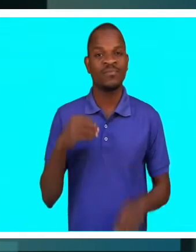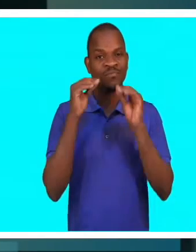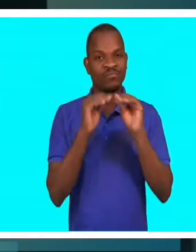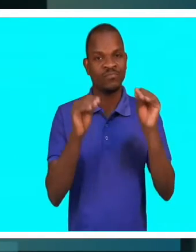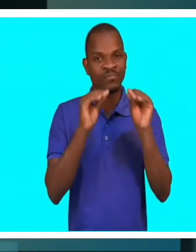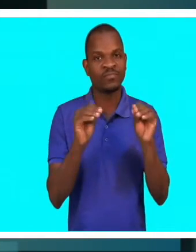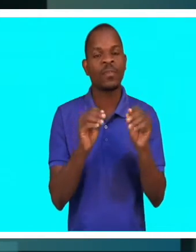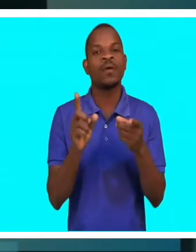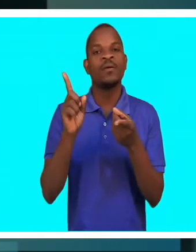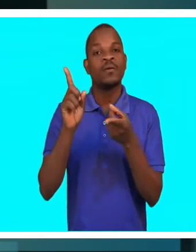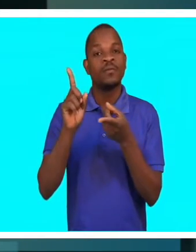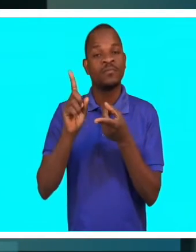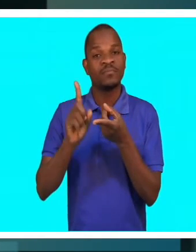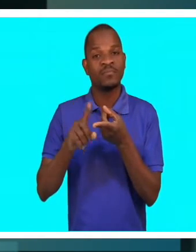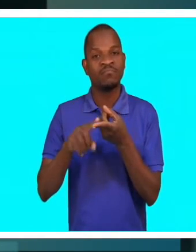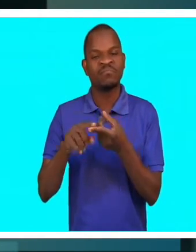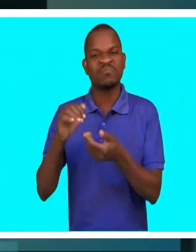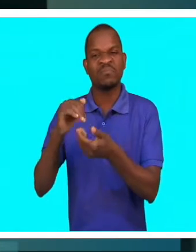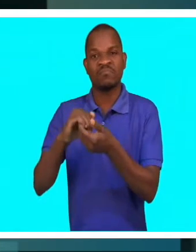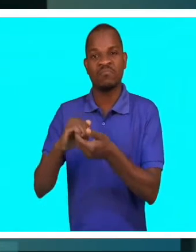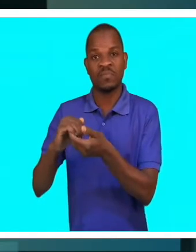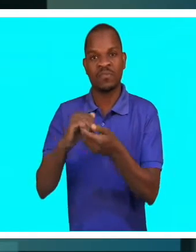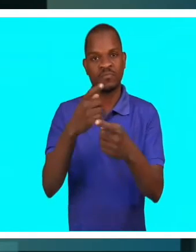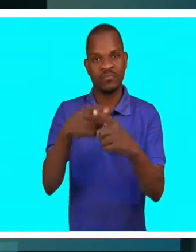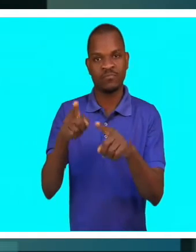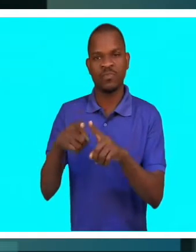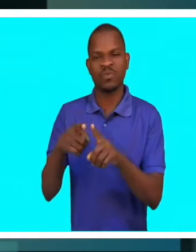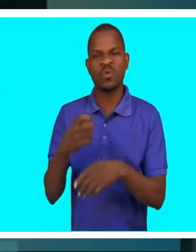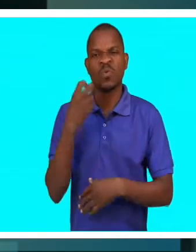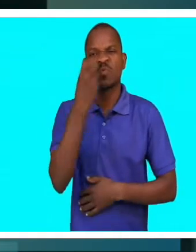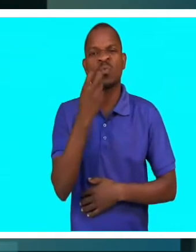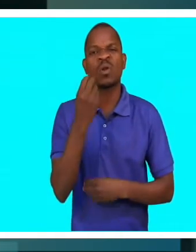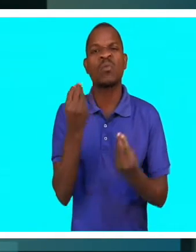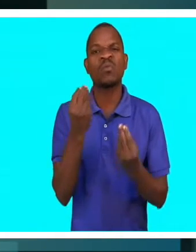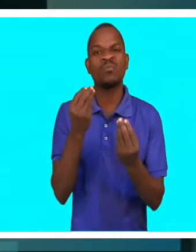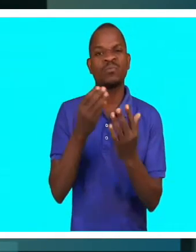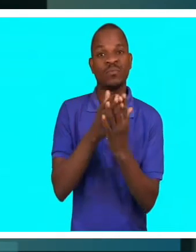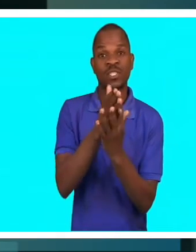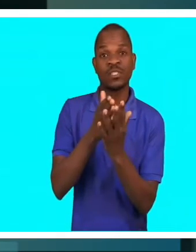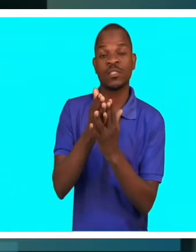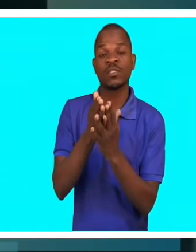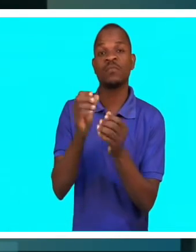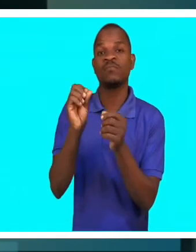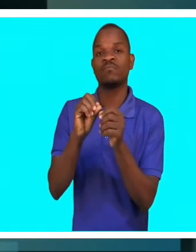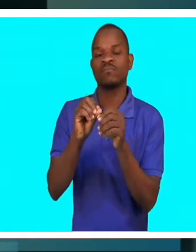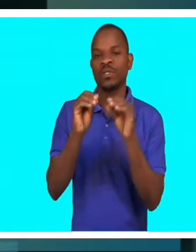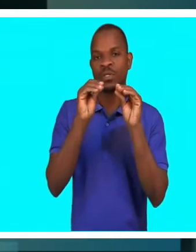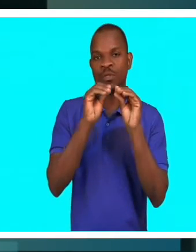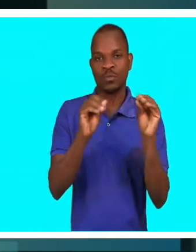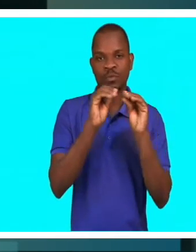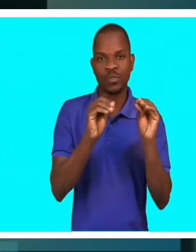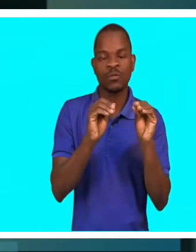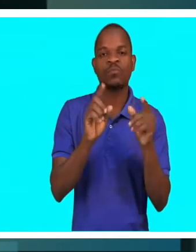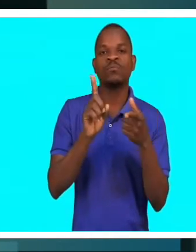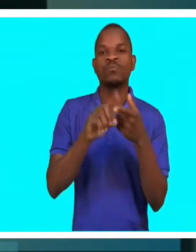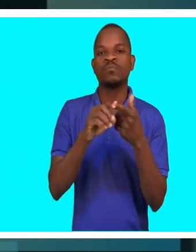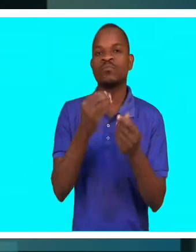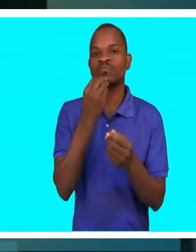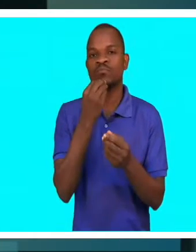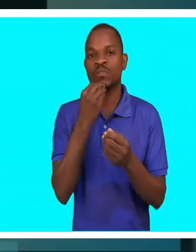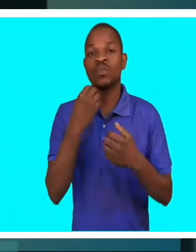O Ministério da Educação e Desenvolvimento Humano e Parceiros buscam estratégia para implementar a